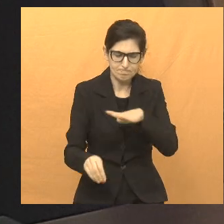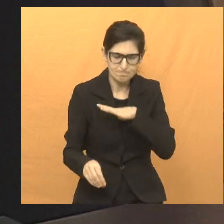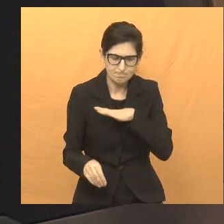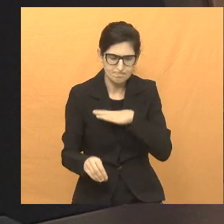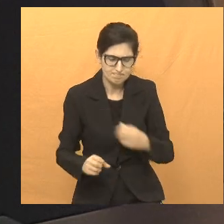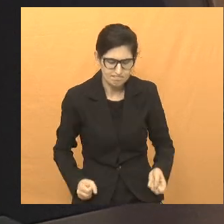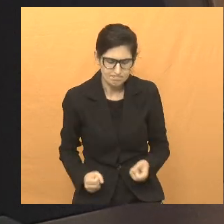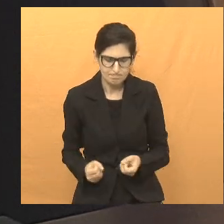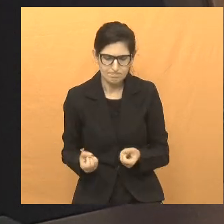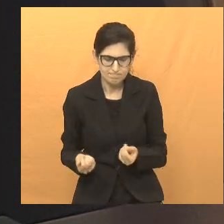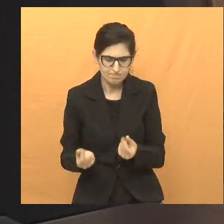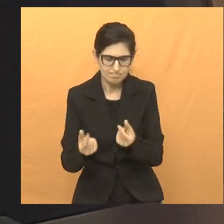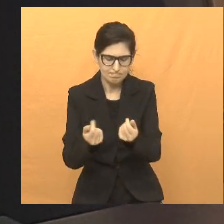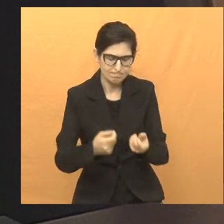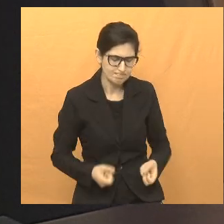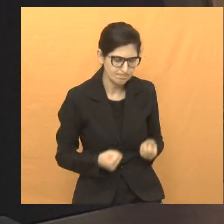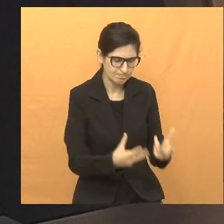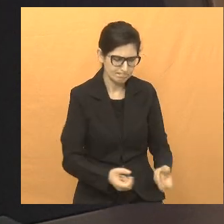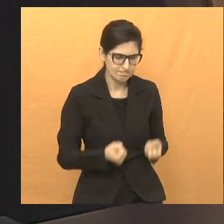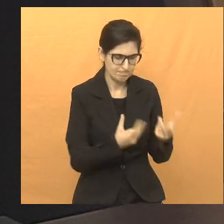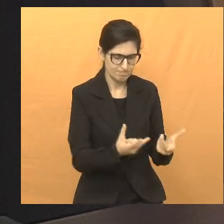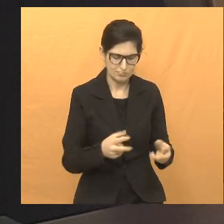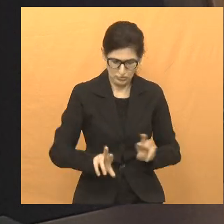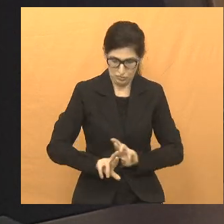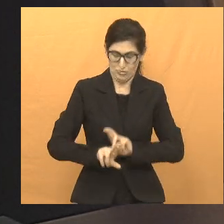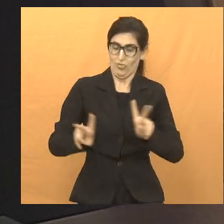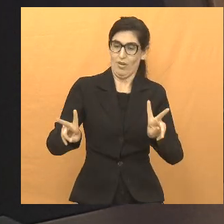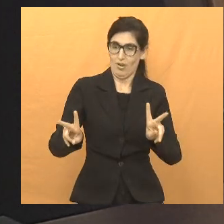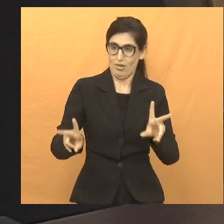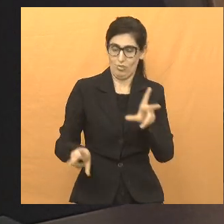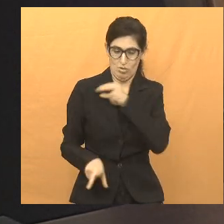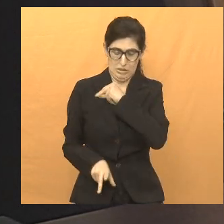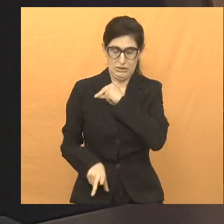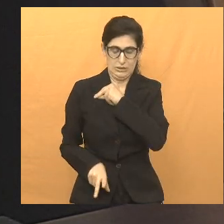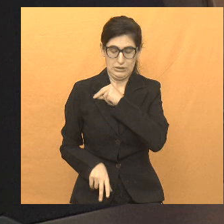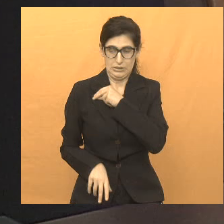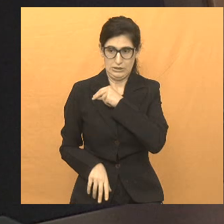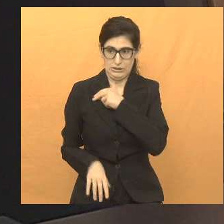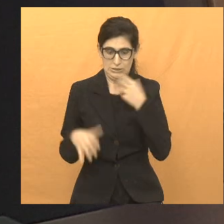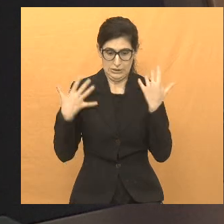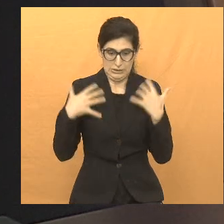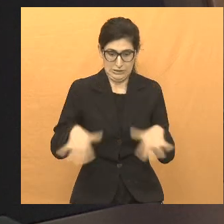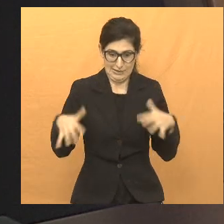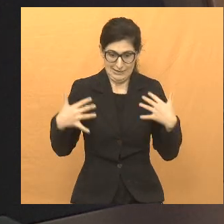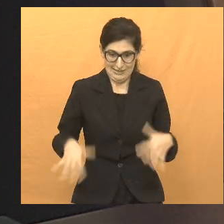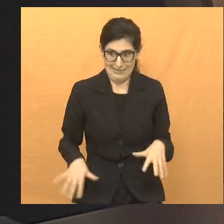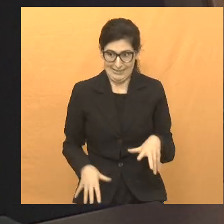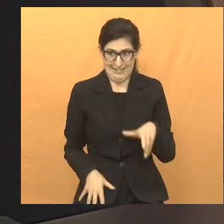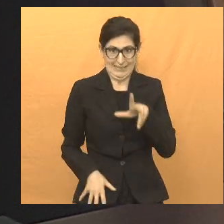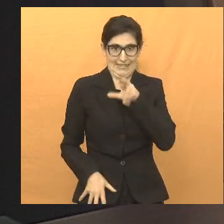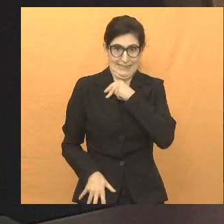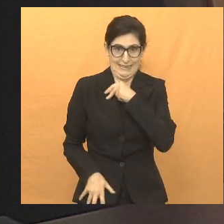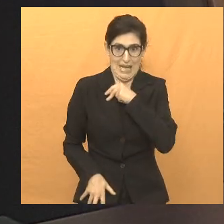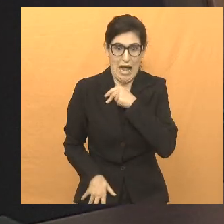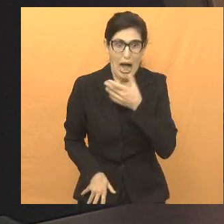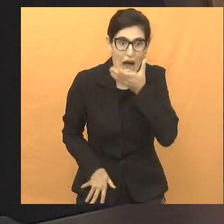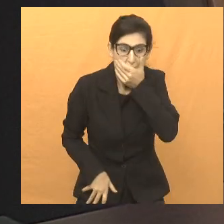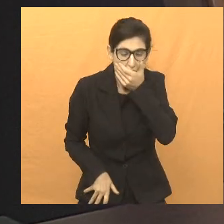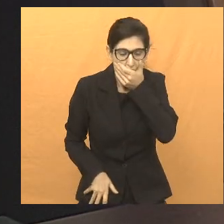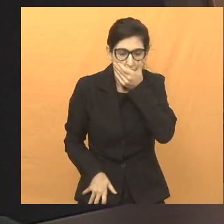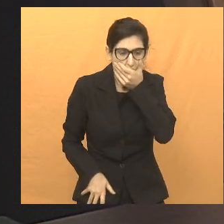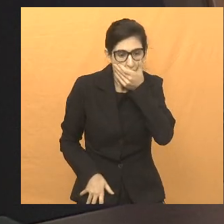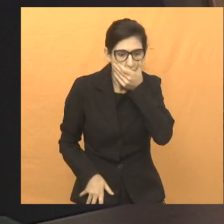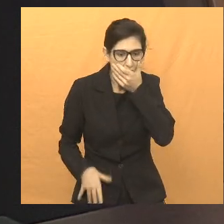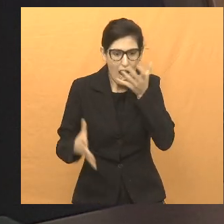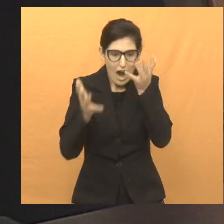e despesas, a gente vê uma diferença que é uma continha para o município, que é belezinha, né? Isso